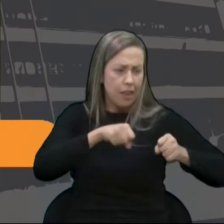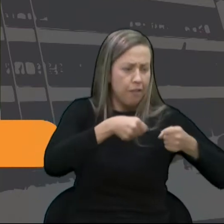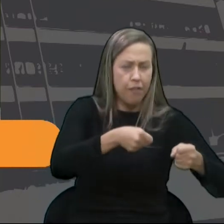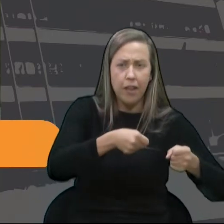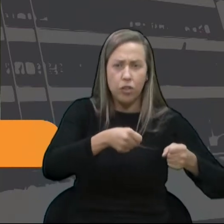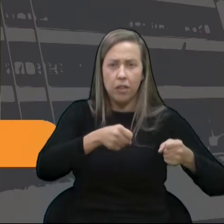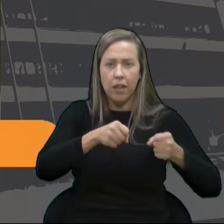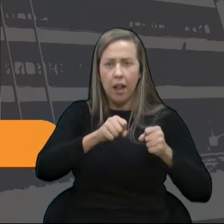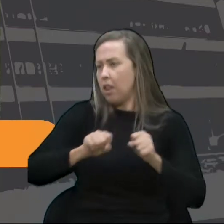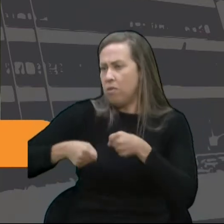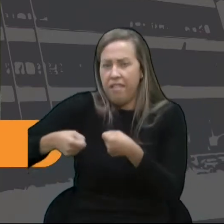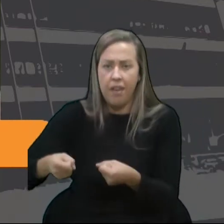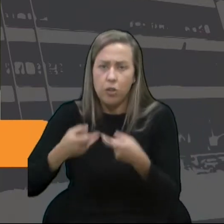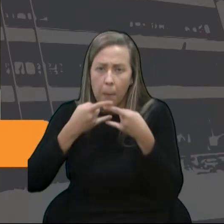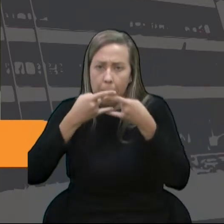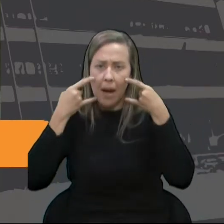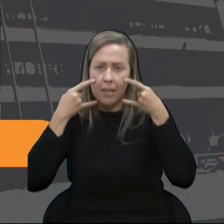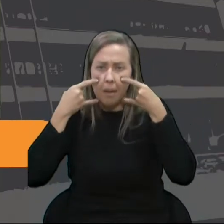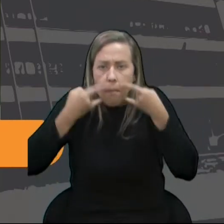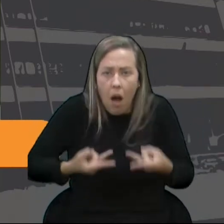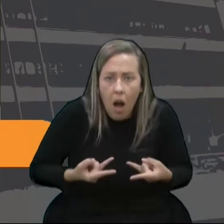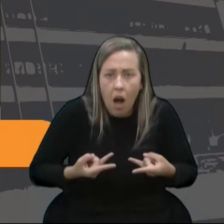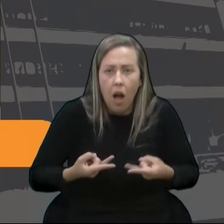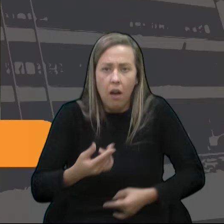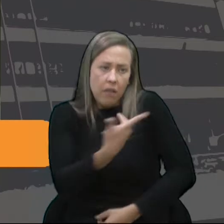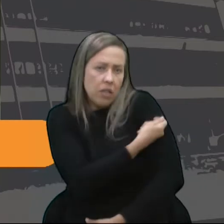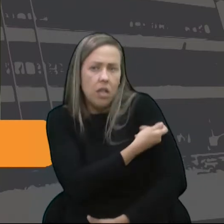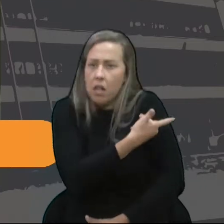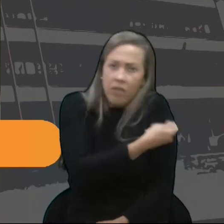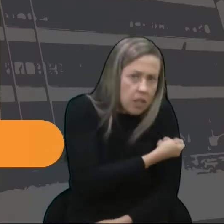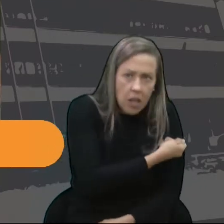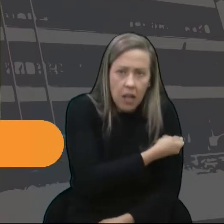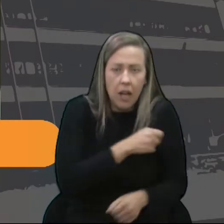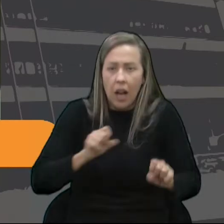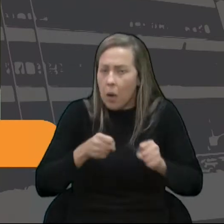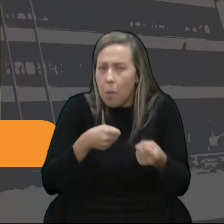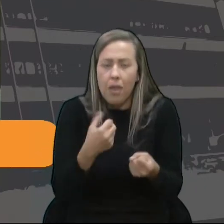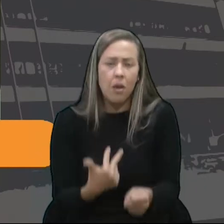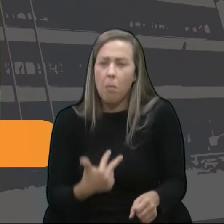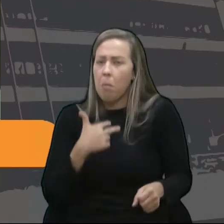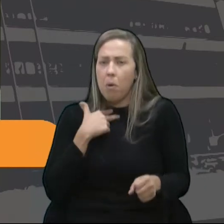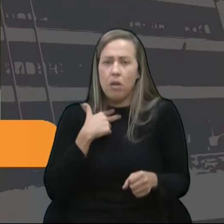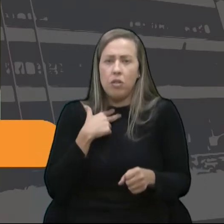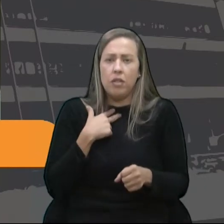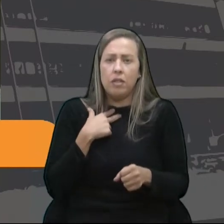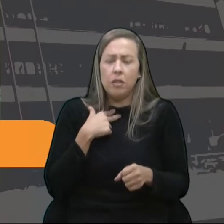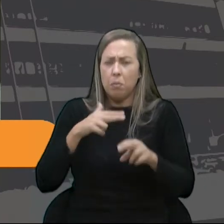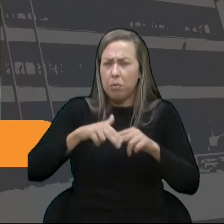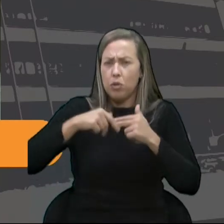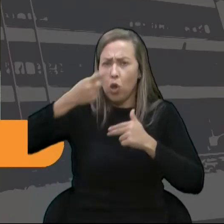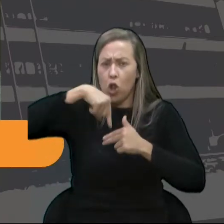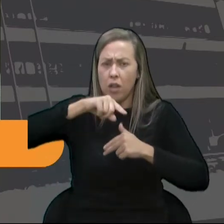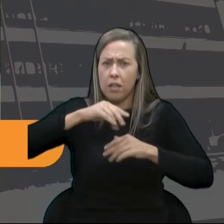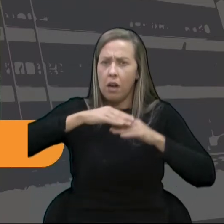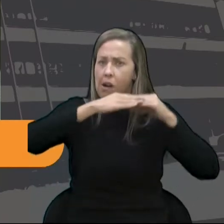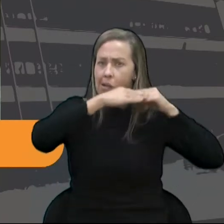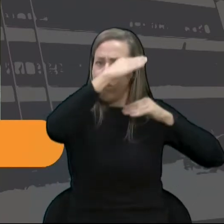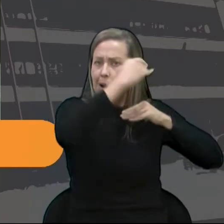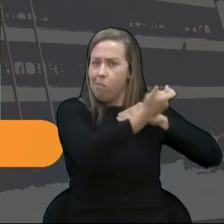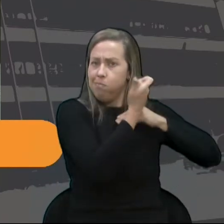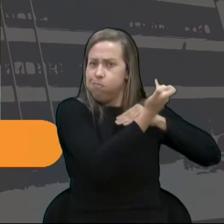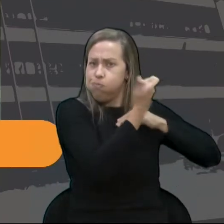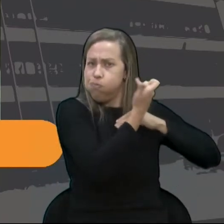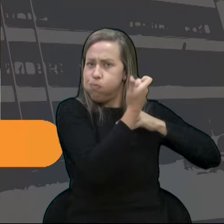que defende a não máscara. Quer dizer, a este ponto, com tudo isso que a gente sabe hoje, eu acho que é até estranho